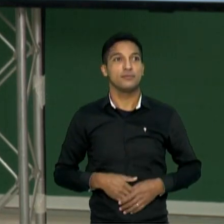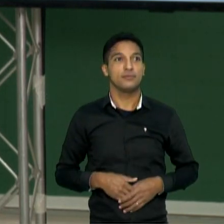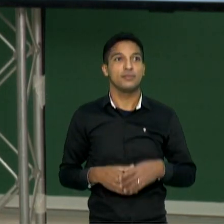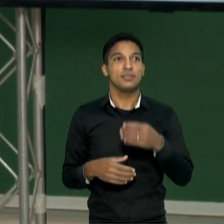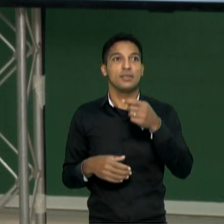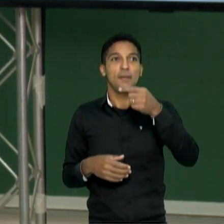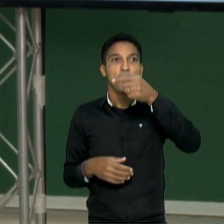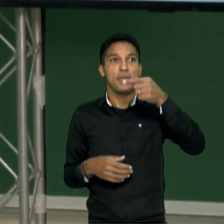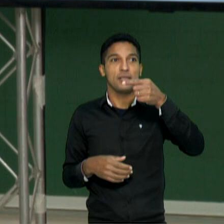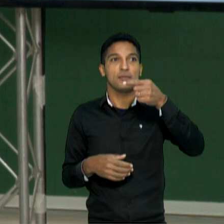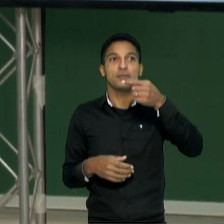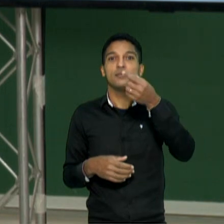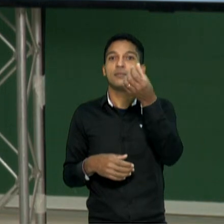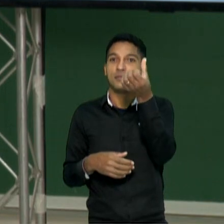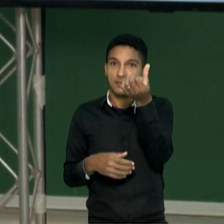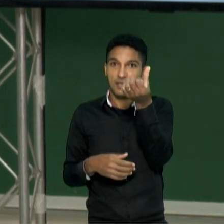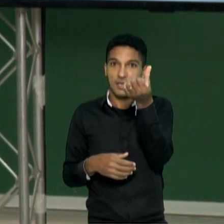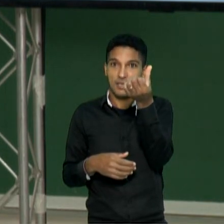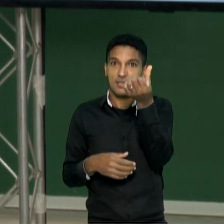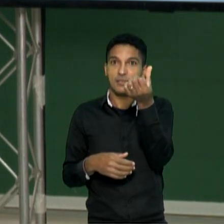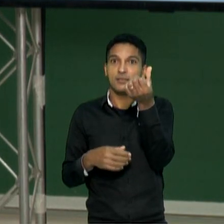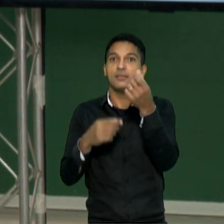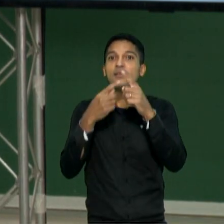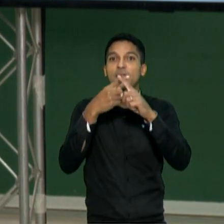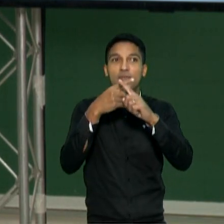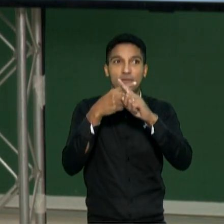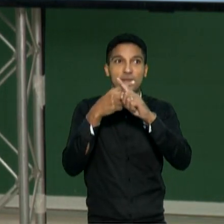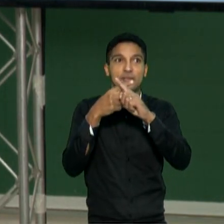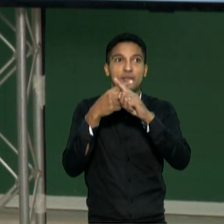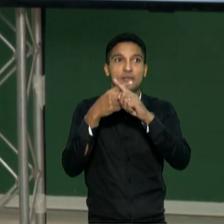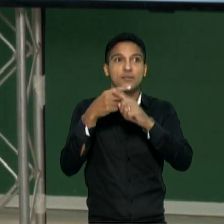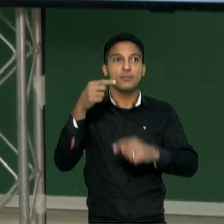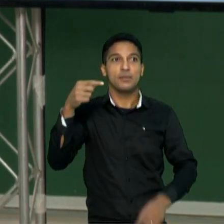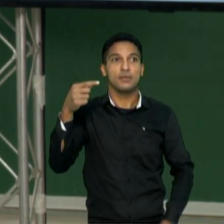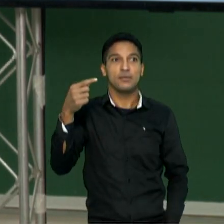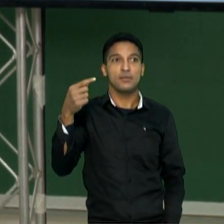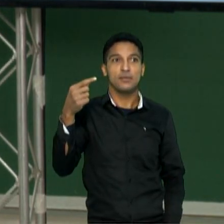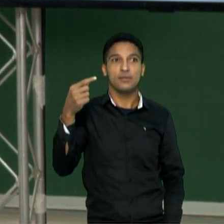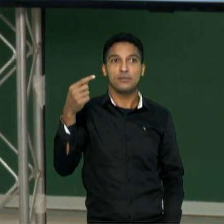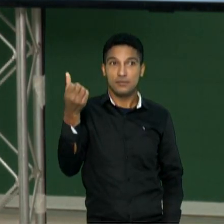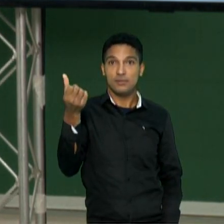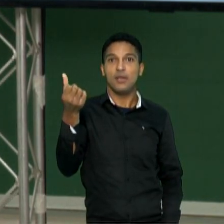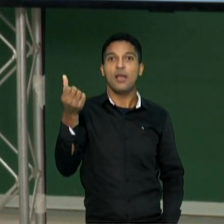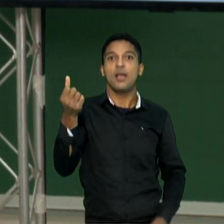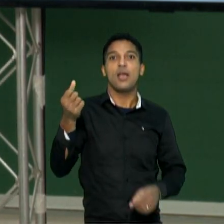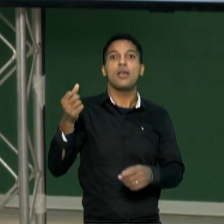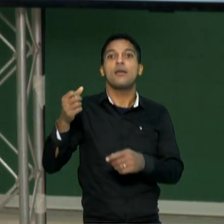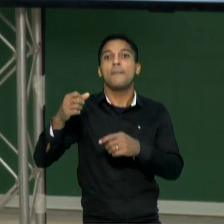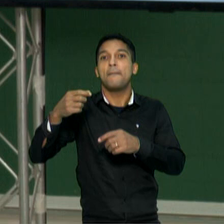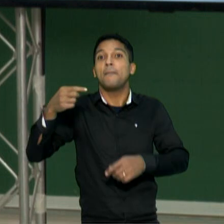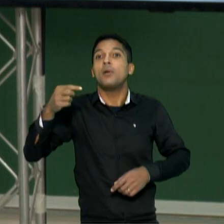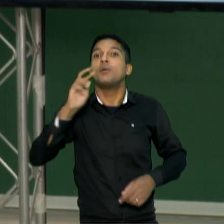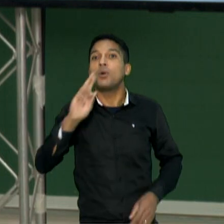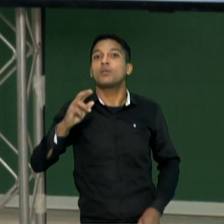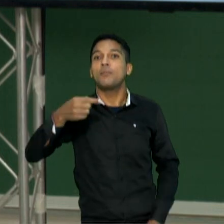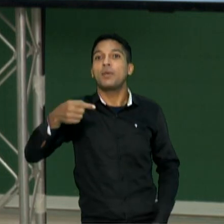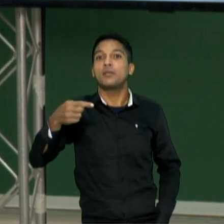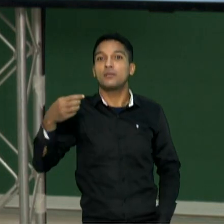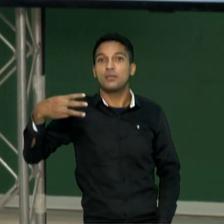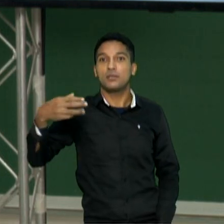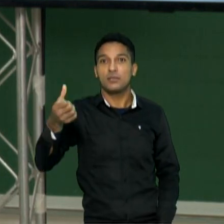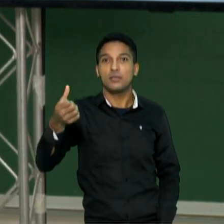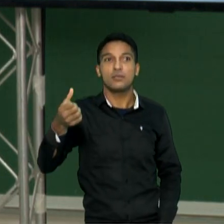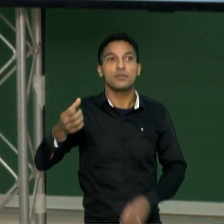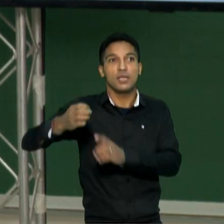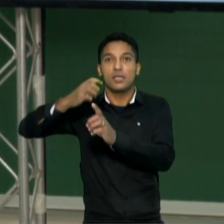menos 36. Menos 36 com mais 36, zero. É o que a gente precisa. Descobrir qual é o x, que vai